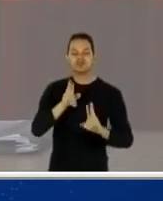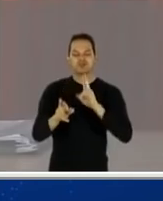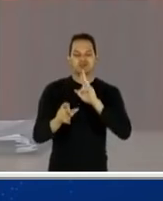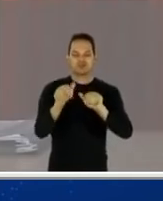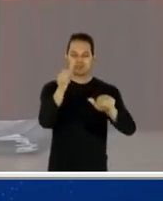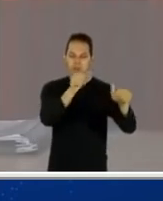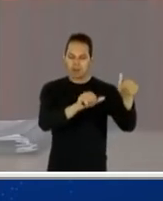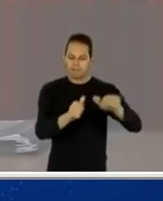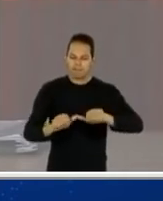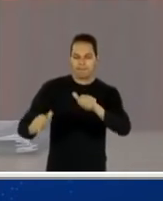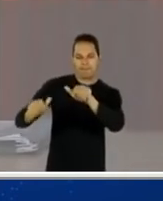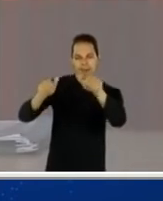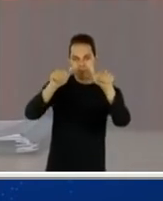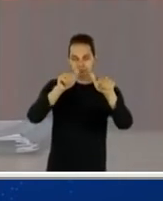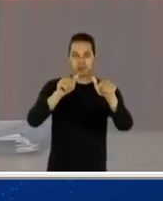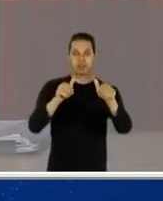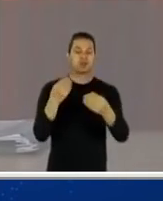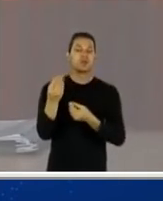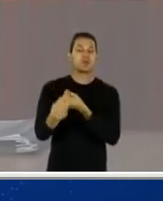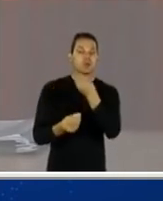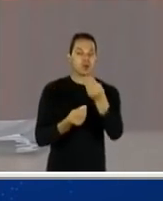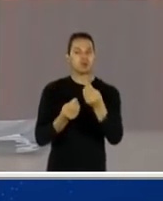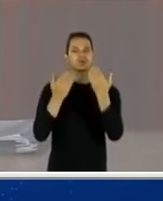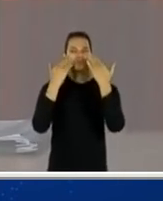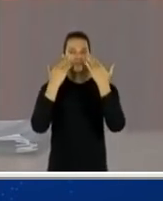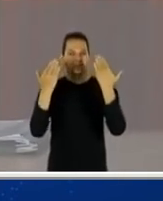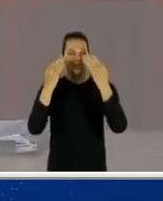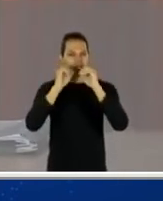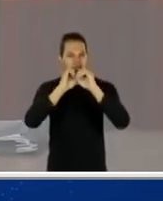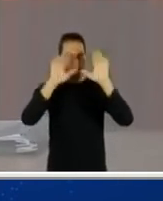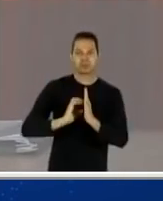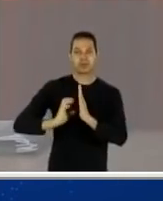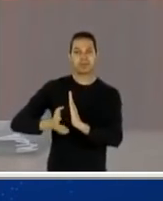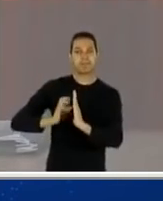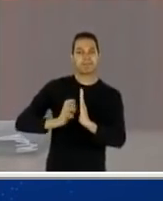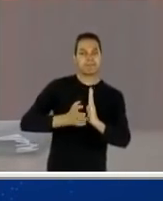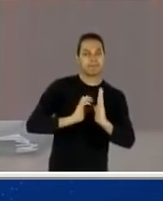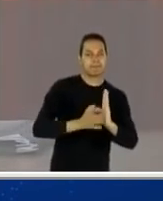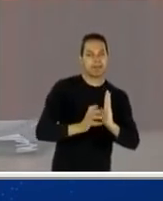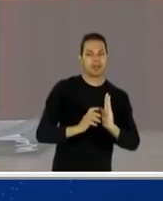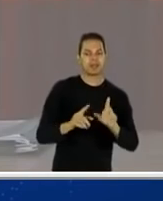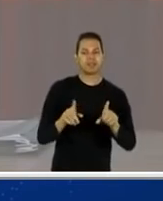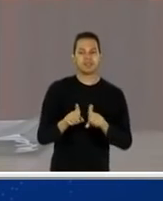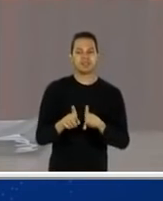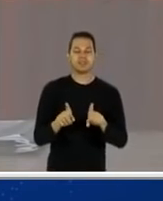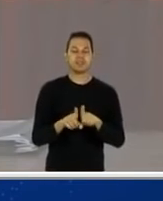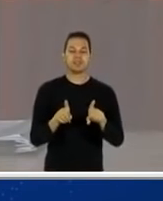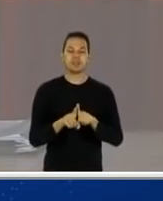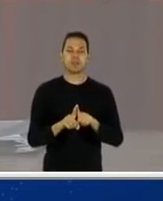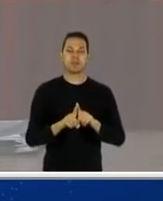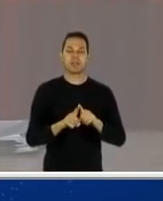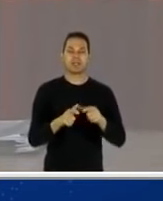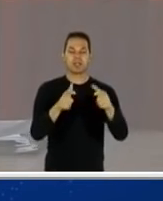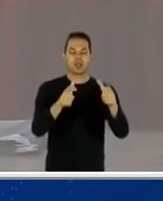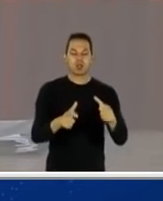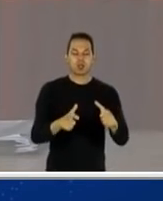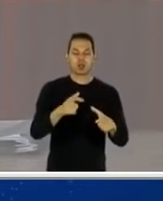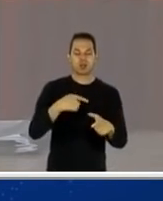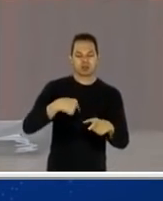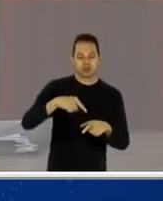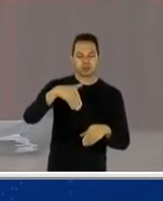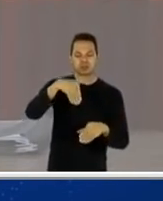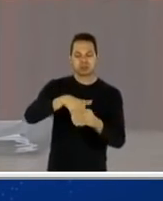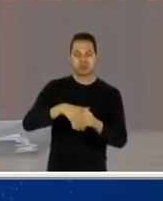condução do processo eleitoral pelas Forças Armadas eu nunca vi isso nunca ouvi essa proposta O que as forças armadas fizeram a